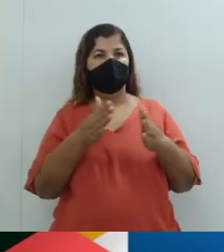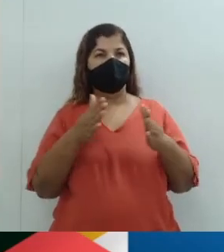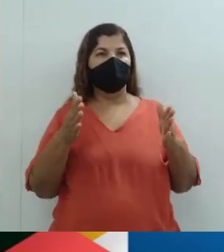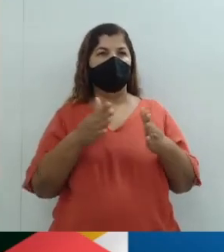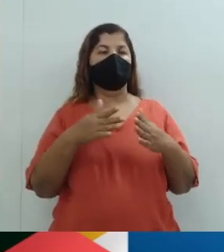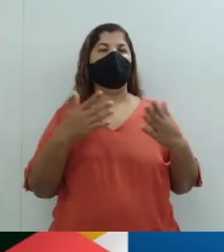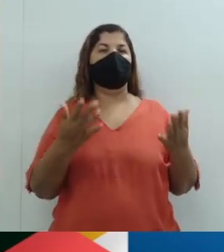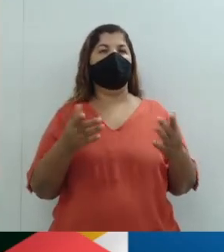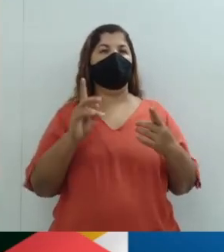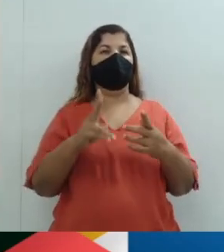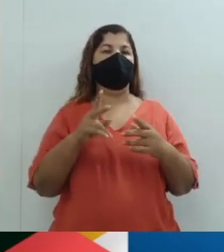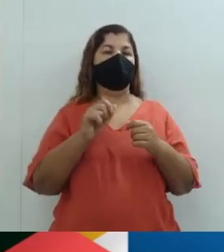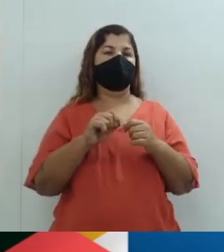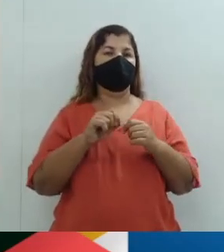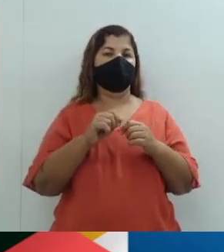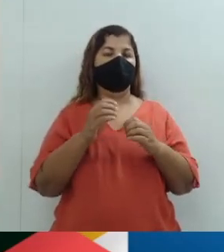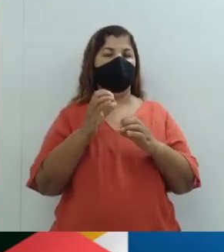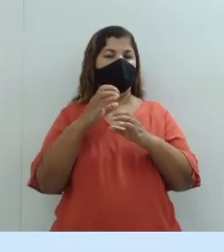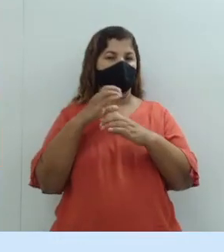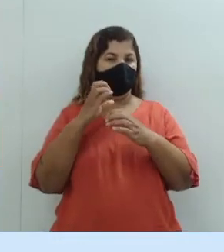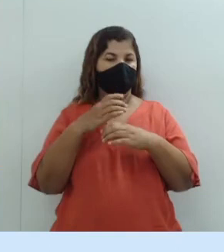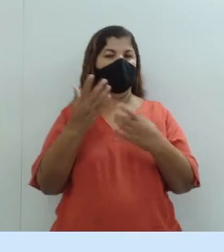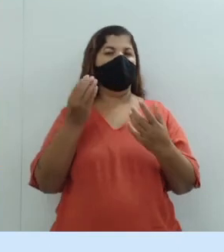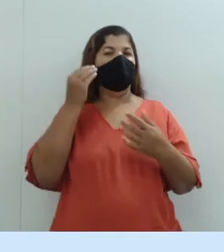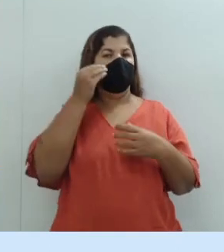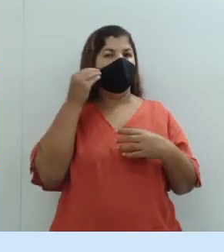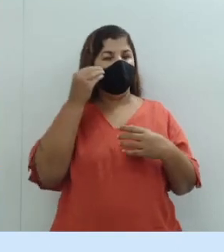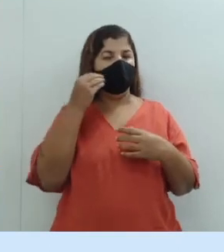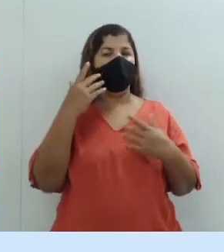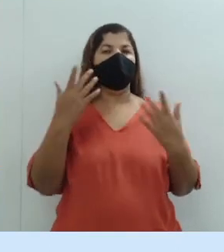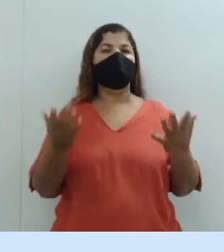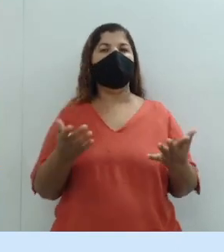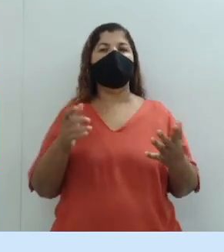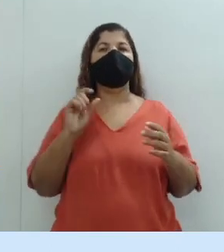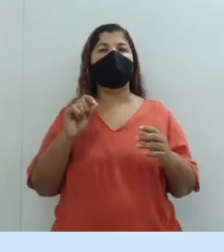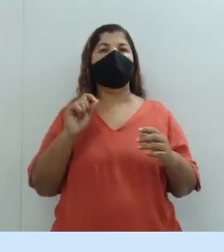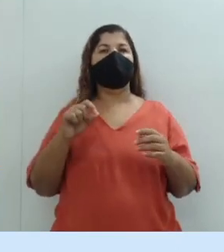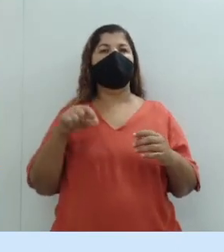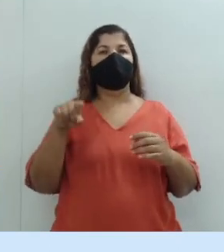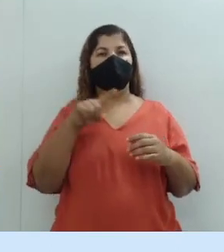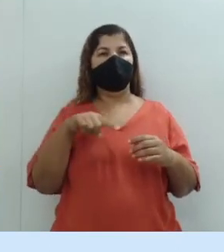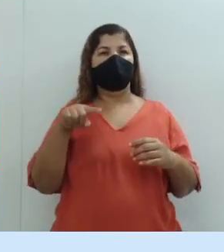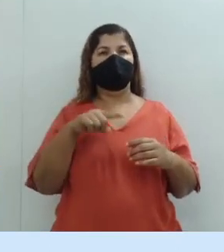feito em laboratório, né, experimentos para chegar a essa conclusão, e diz que essa resistência elétrica aí,